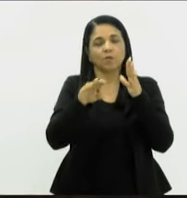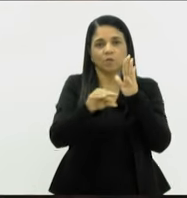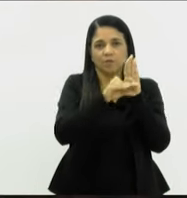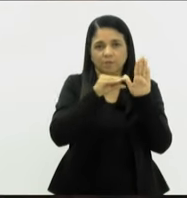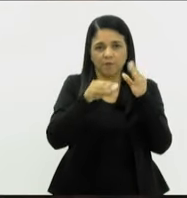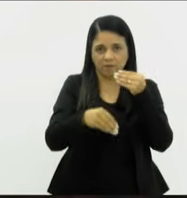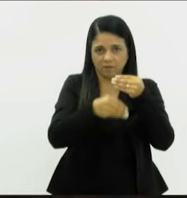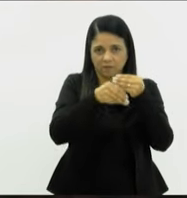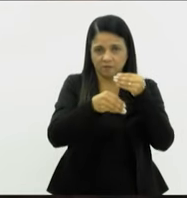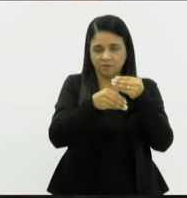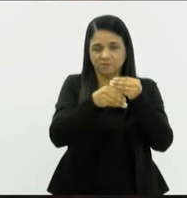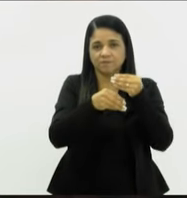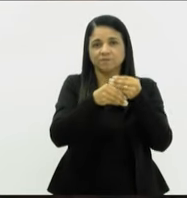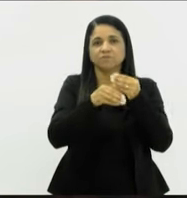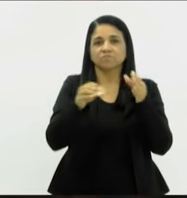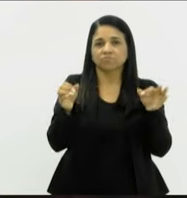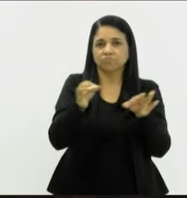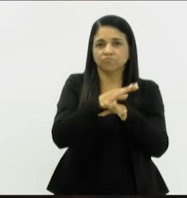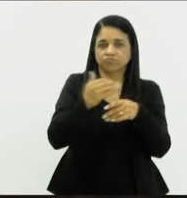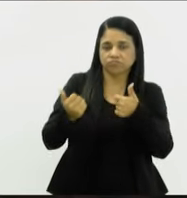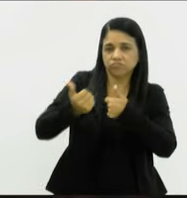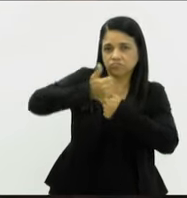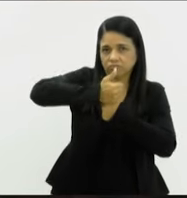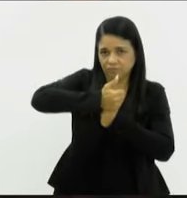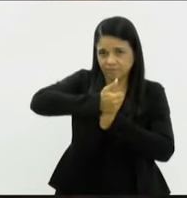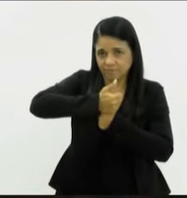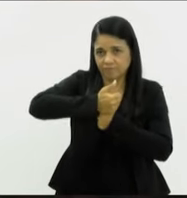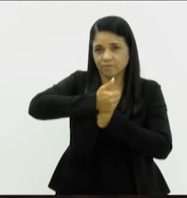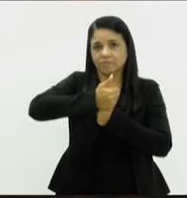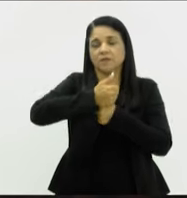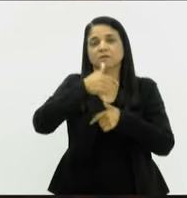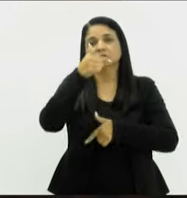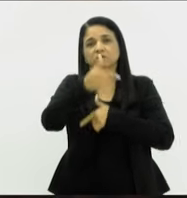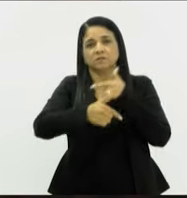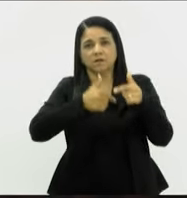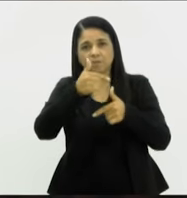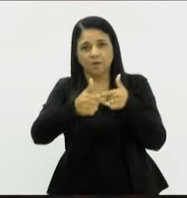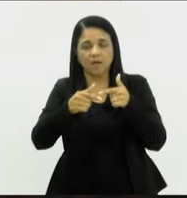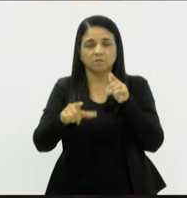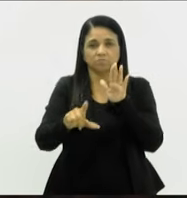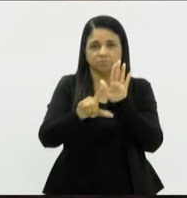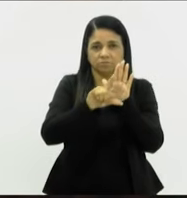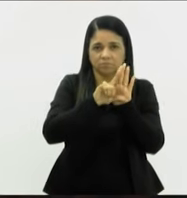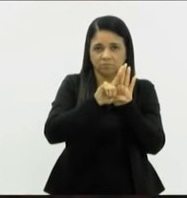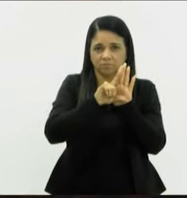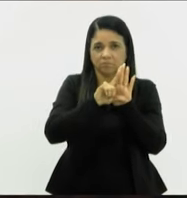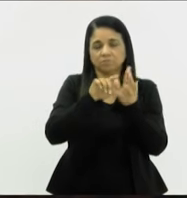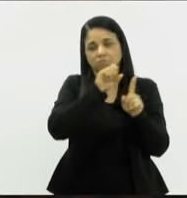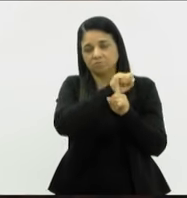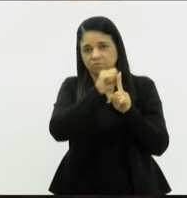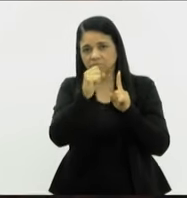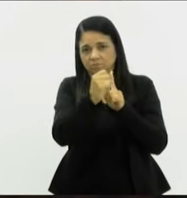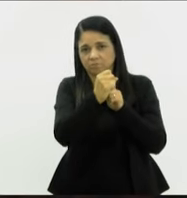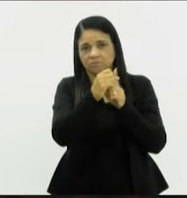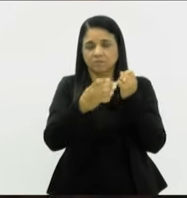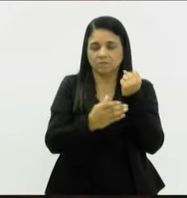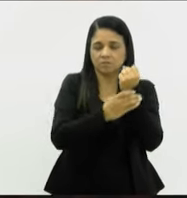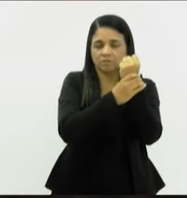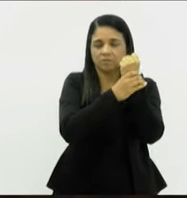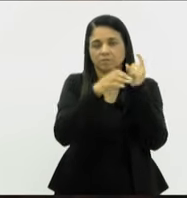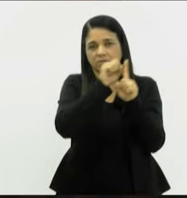emendas, concluído por substitutivo, e de Trabalho, Legislação Social e Seguridade